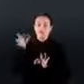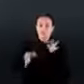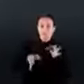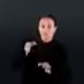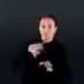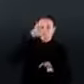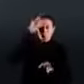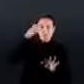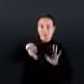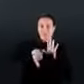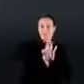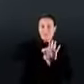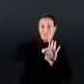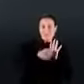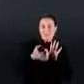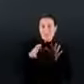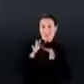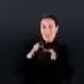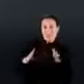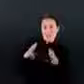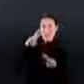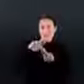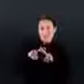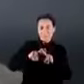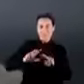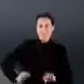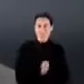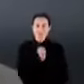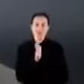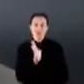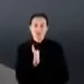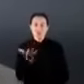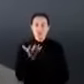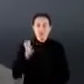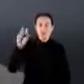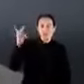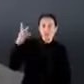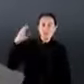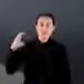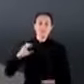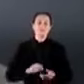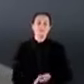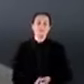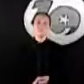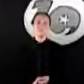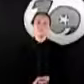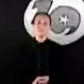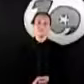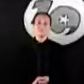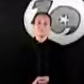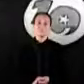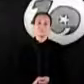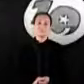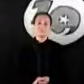jurídico utilizado por quem comete um crime e tenta escapar da cadeia. Duarte Júnior já tentou um habeas corpus.